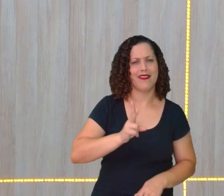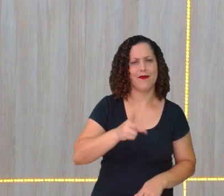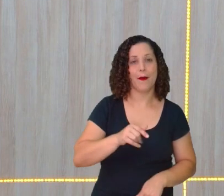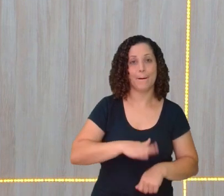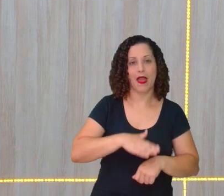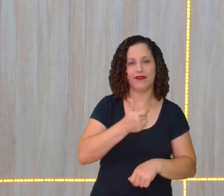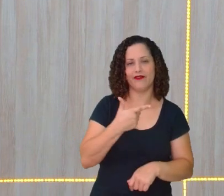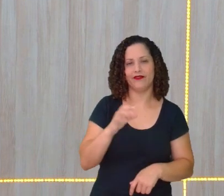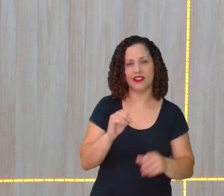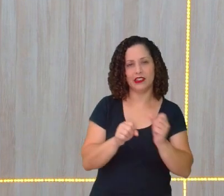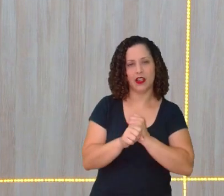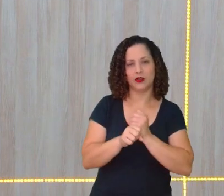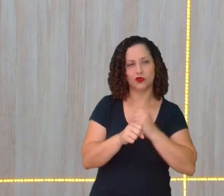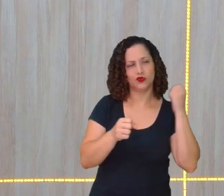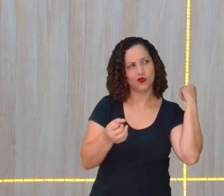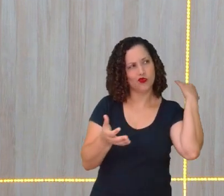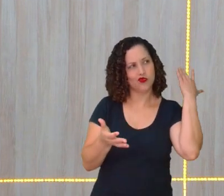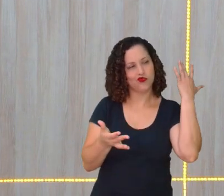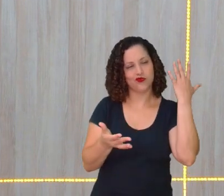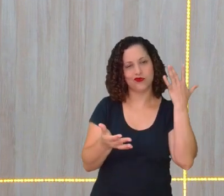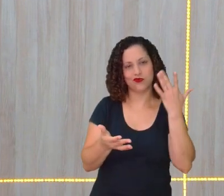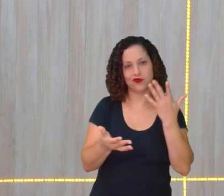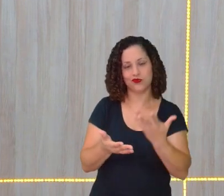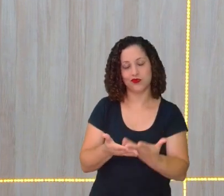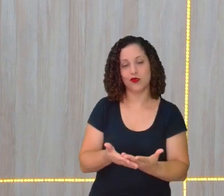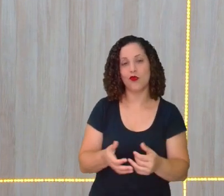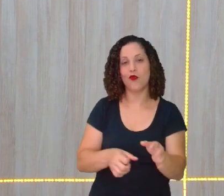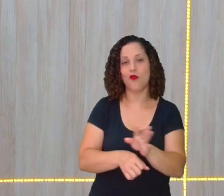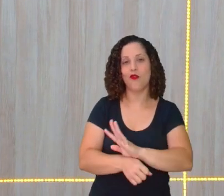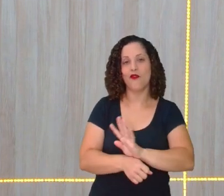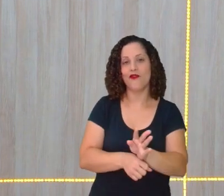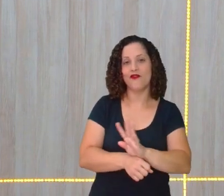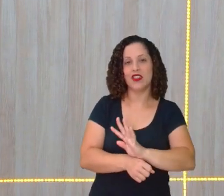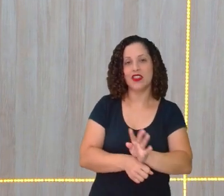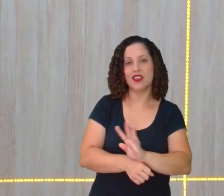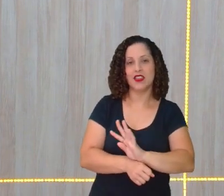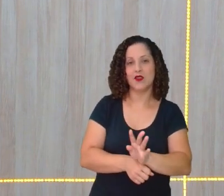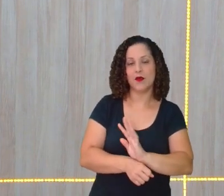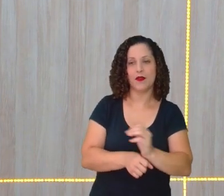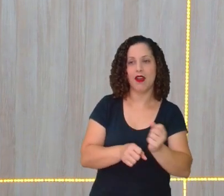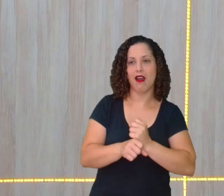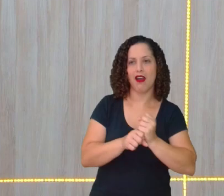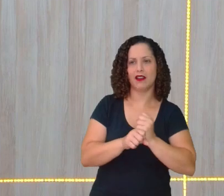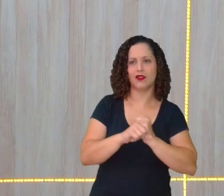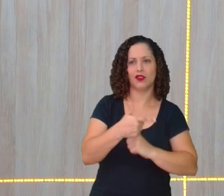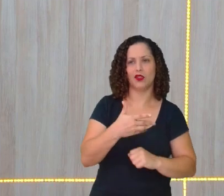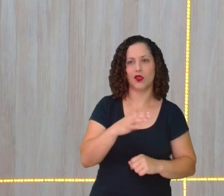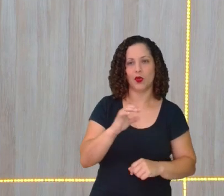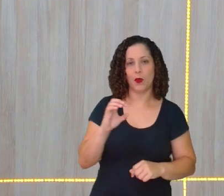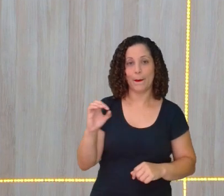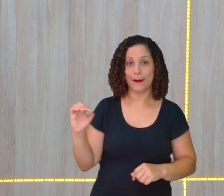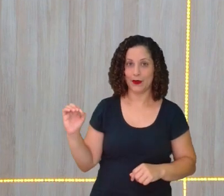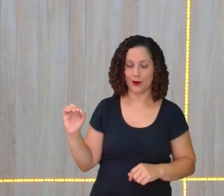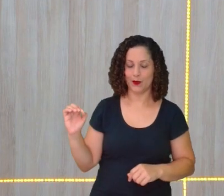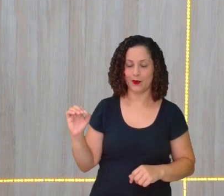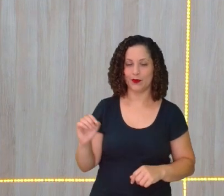20 anos, né? O filme foi exibido no ano 2000, mas já em